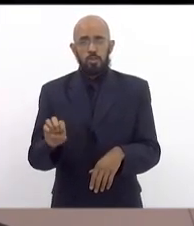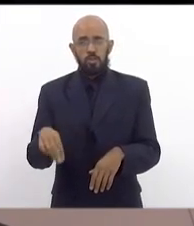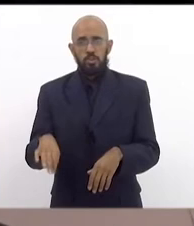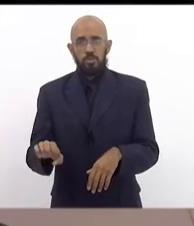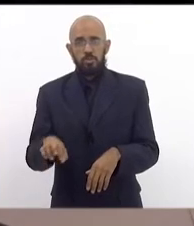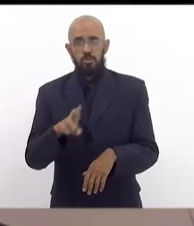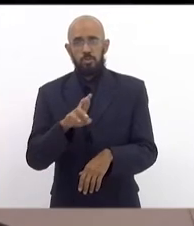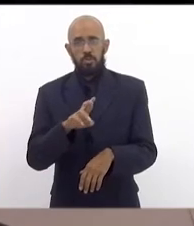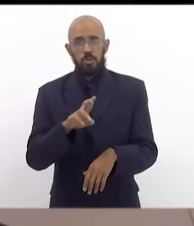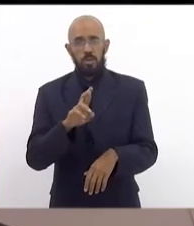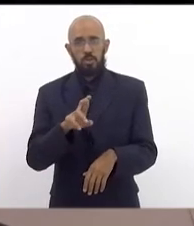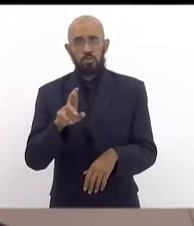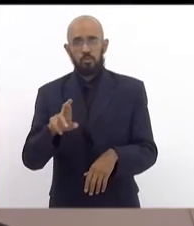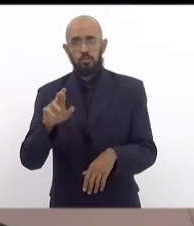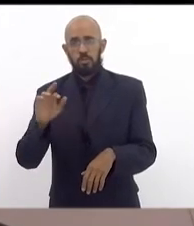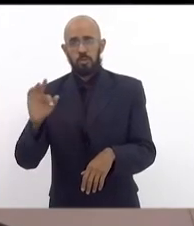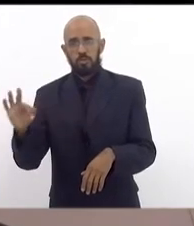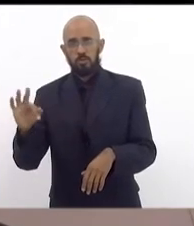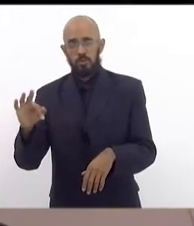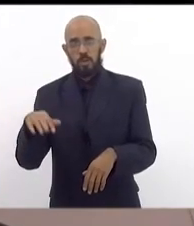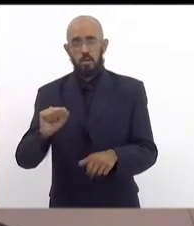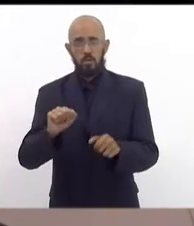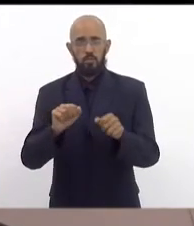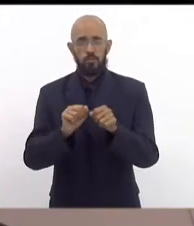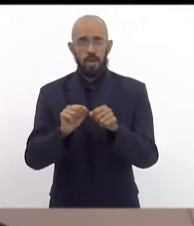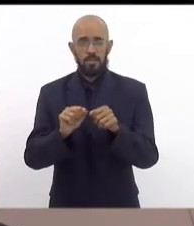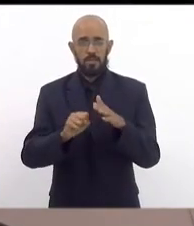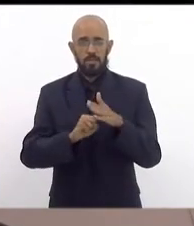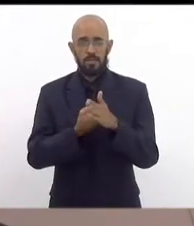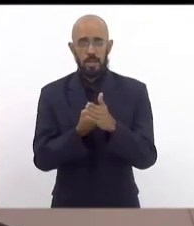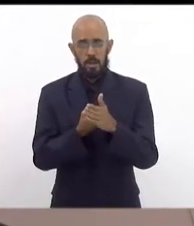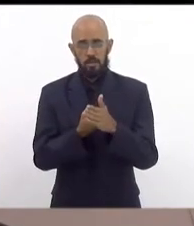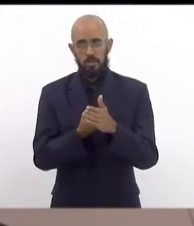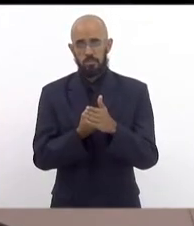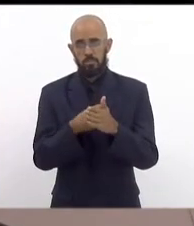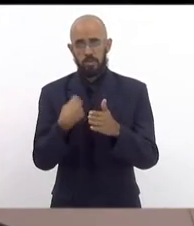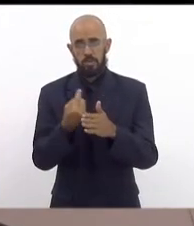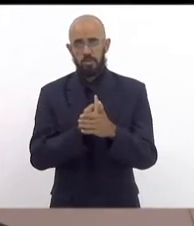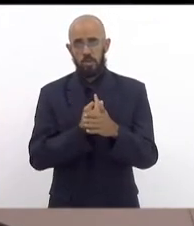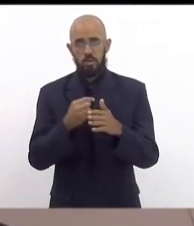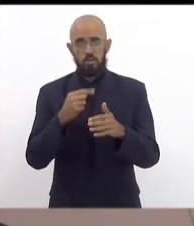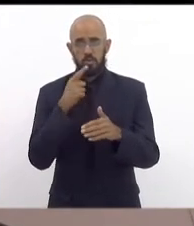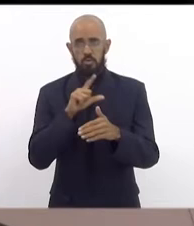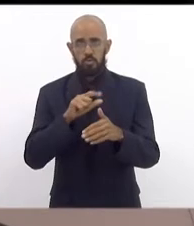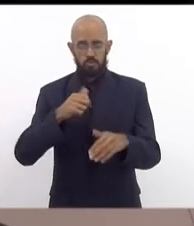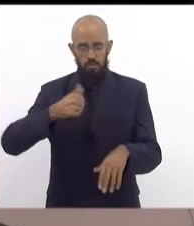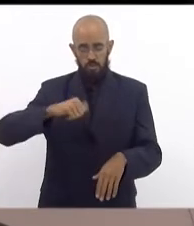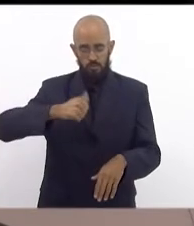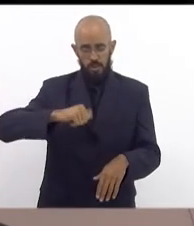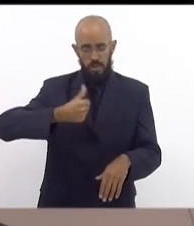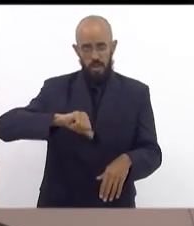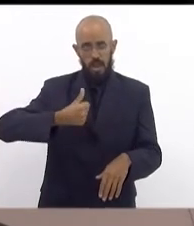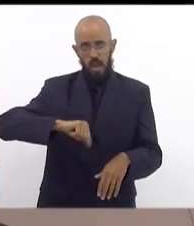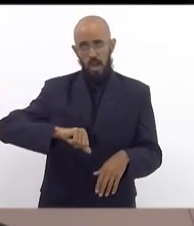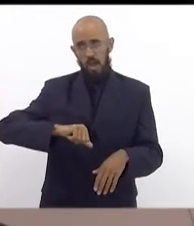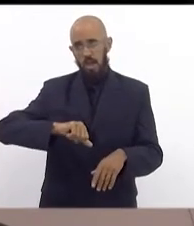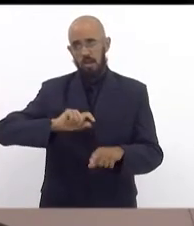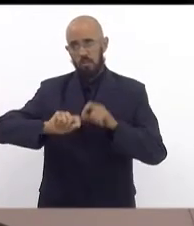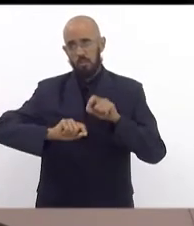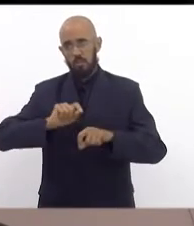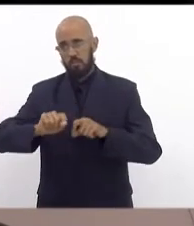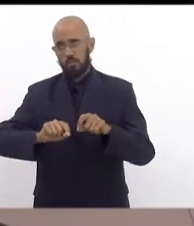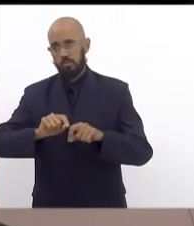estrada geralmente nas análises que a gente tem para poder avaliar de forma